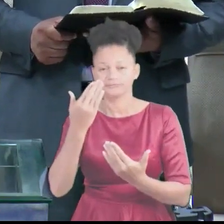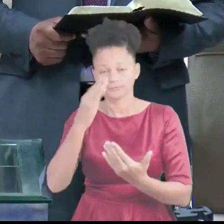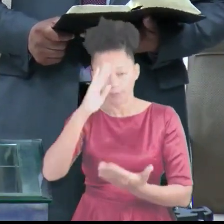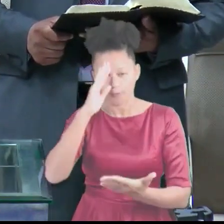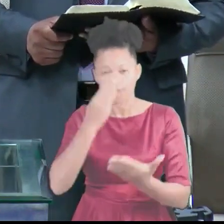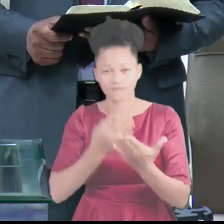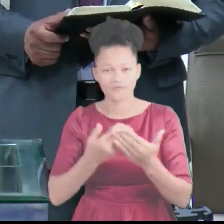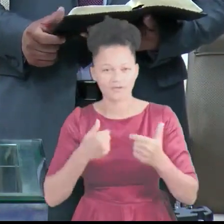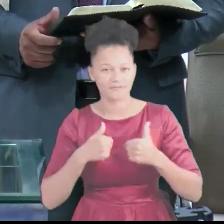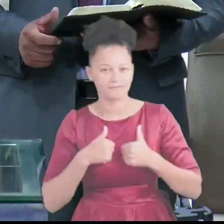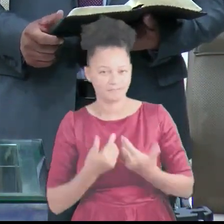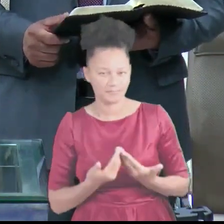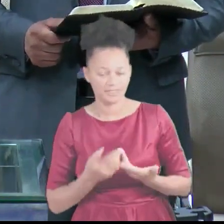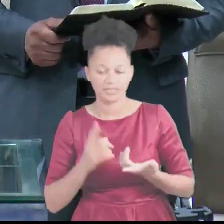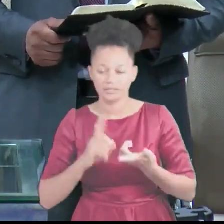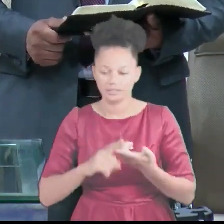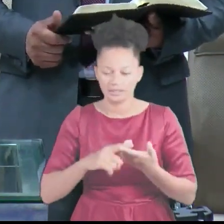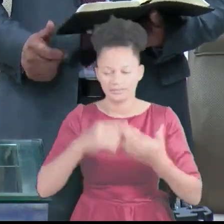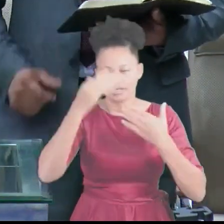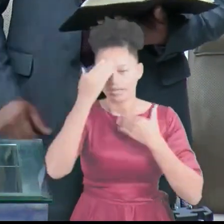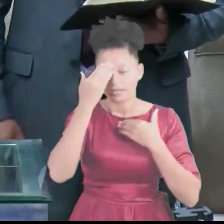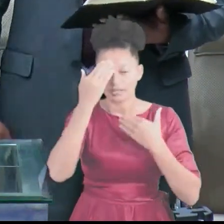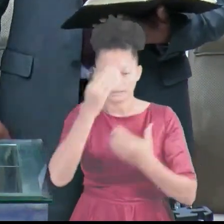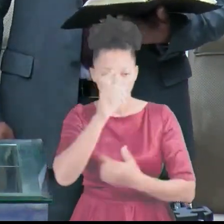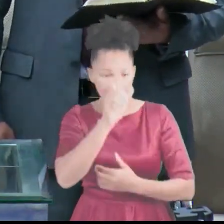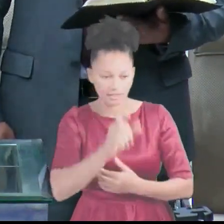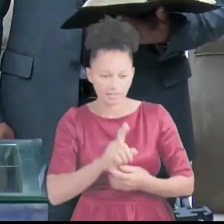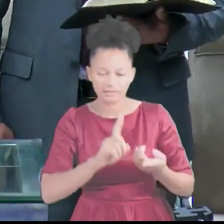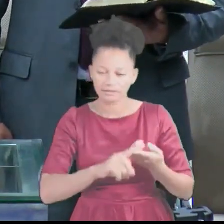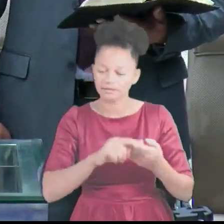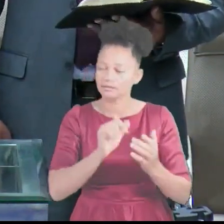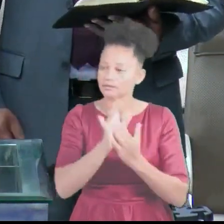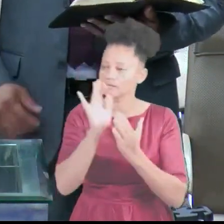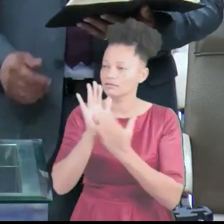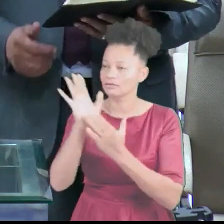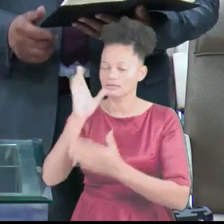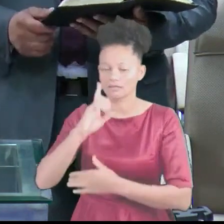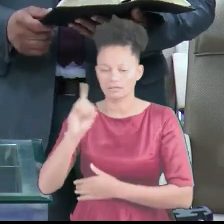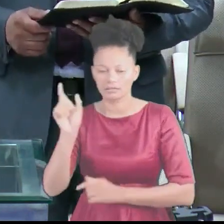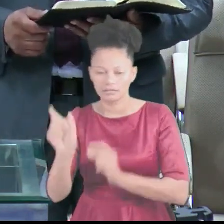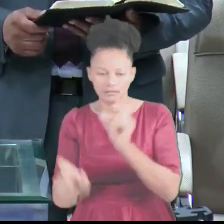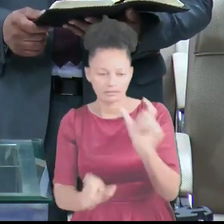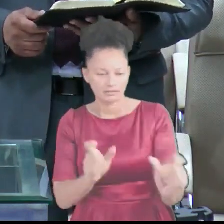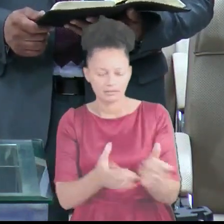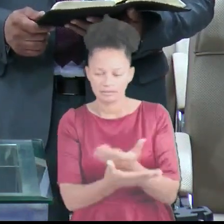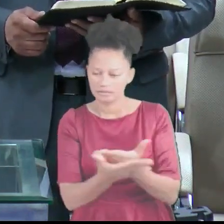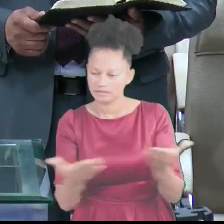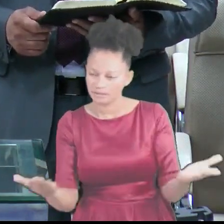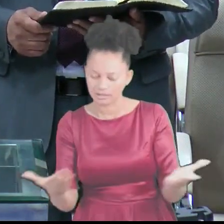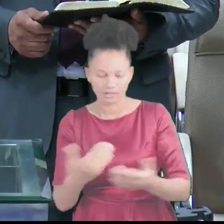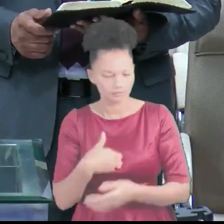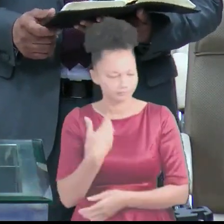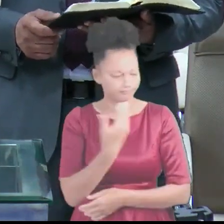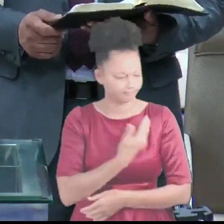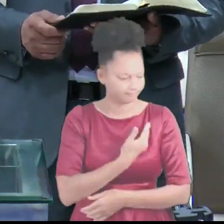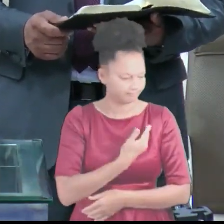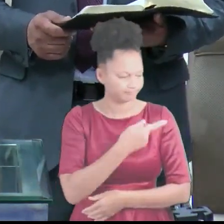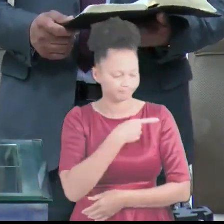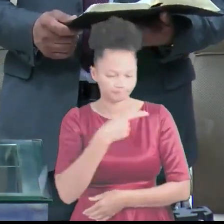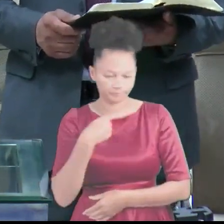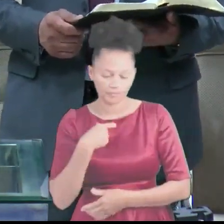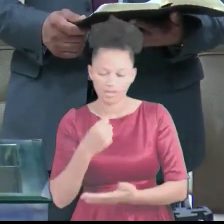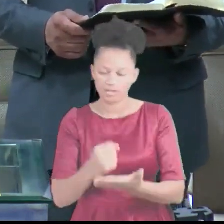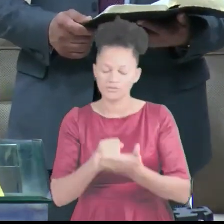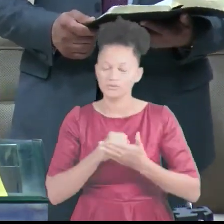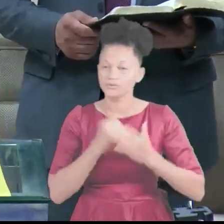eu quero também louvar a Deus pela vida dos nobres companheiros que estão aqui em nossa retaguarda, nos ajudando e